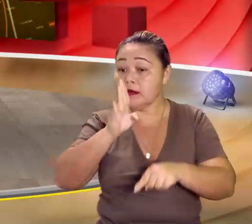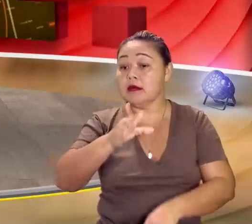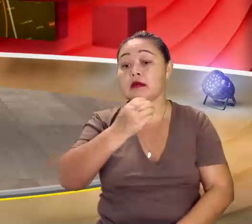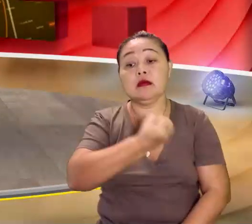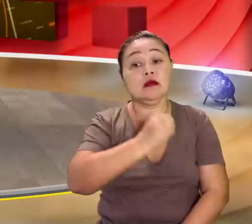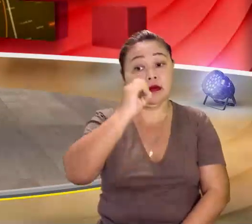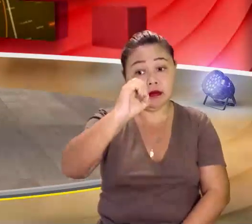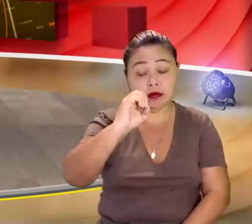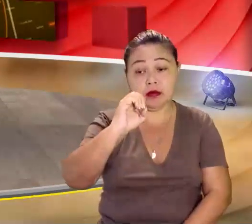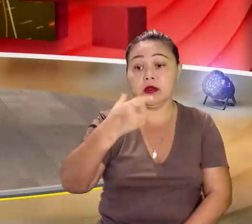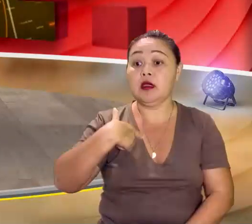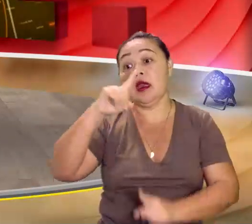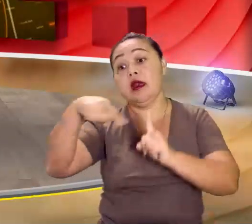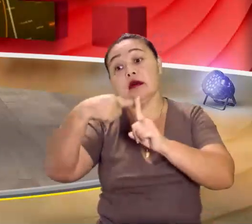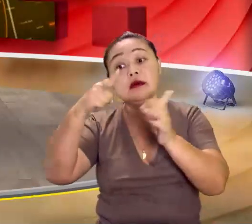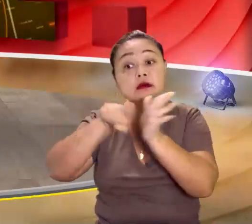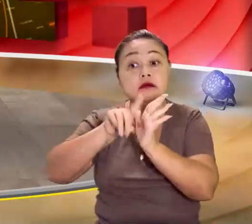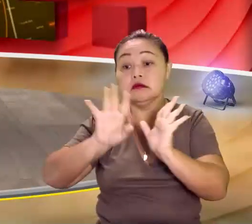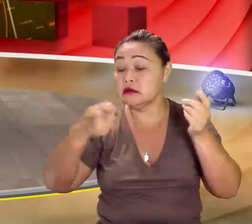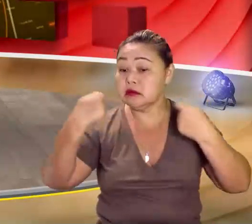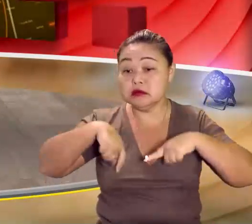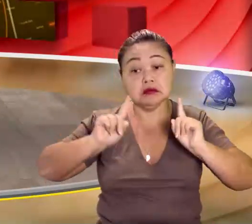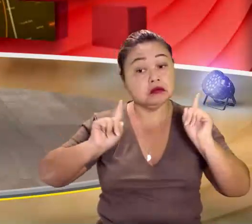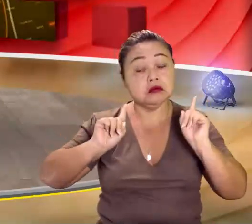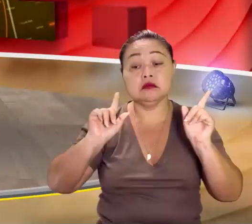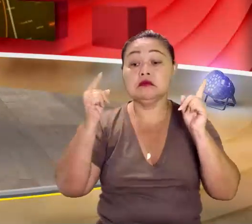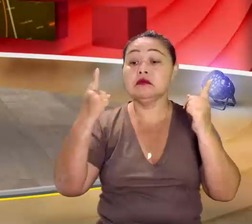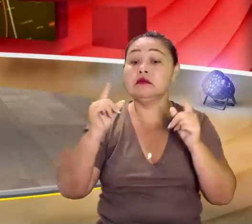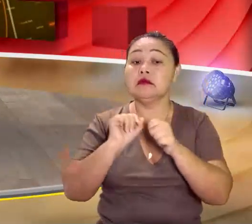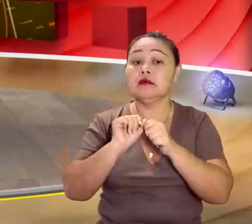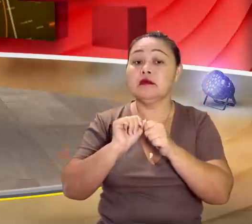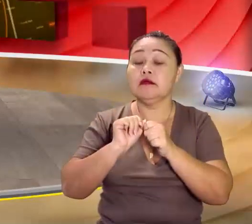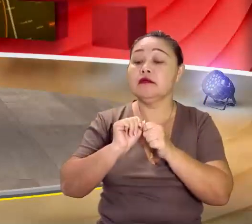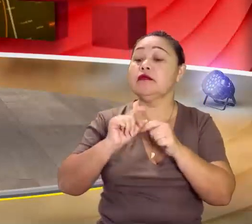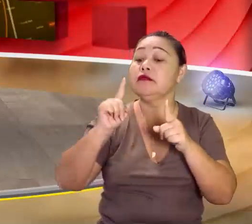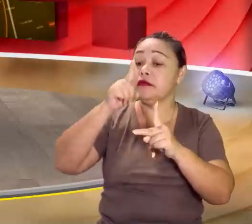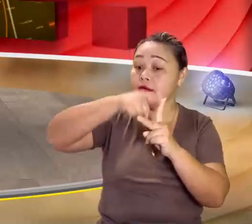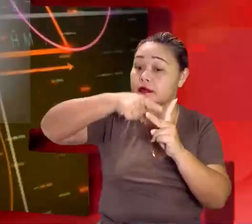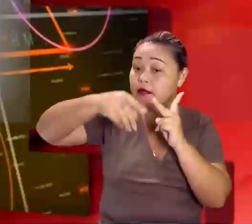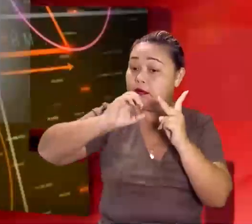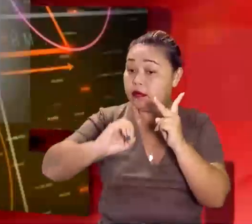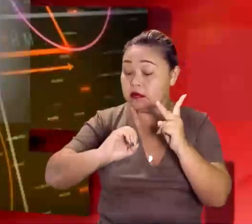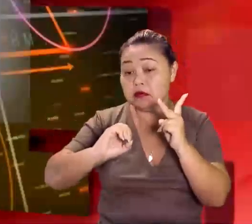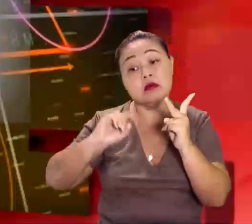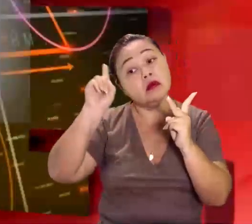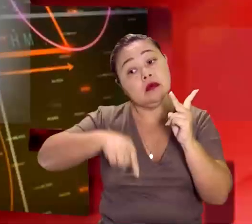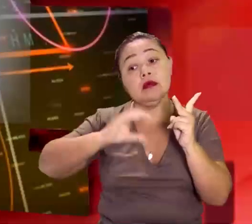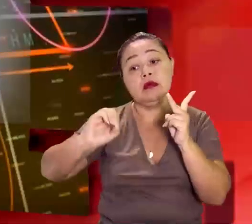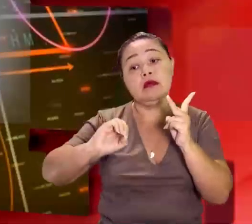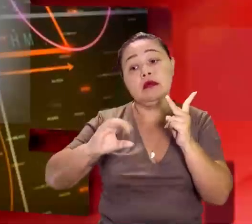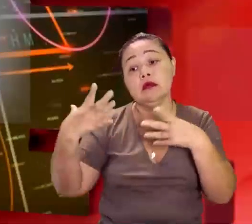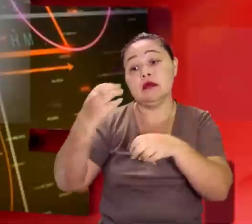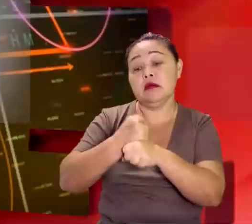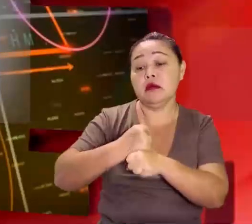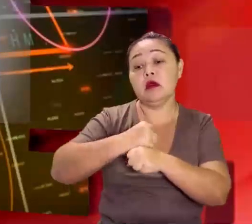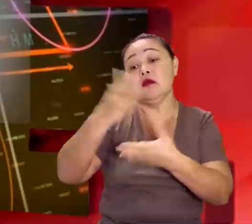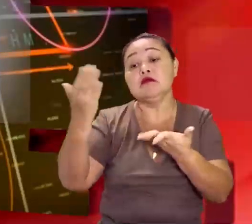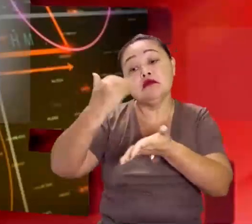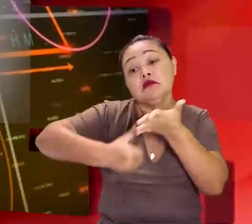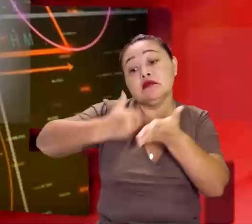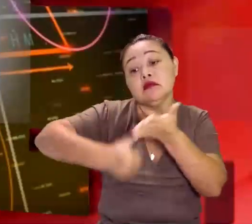se preocupar com aquela parte do mais ou menos. Porque raiz de delta, raiz de 0 é 0, não vai fazer diferença alguma somar com 0